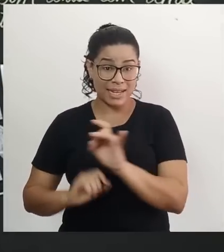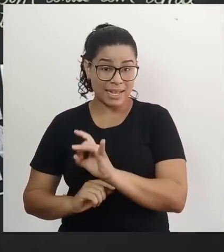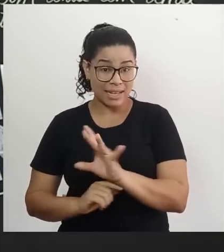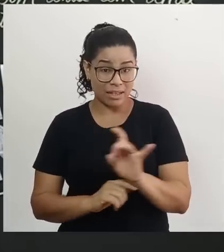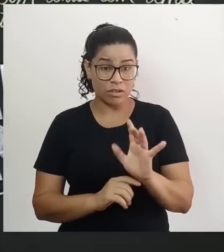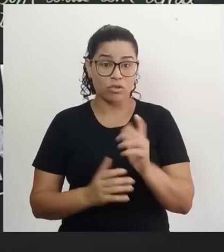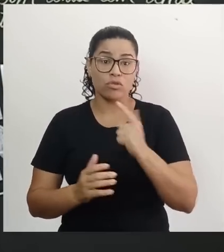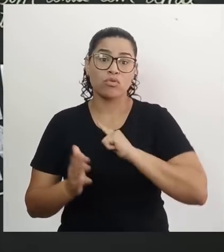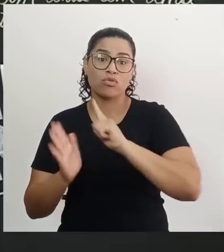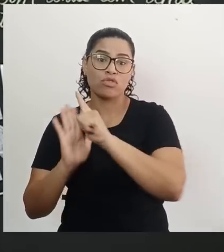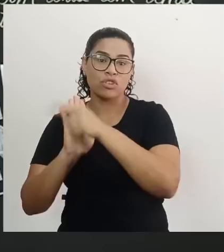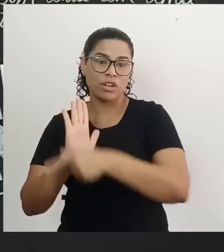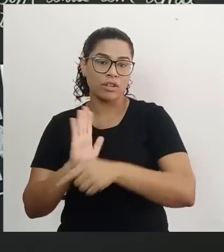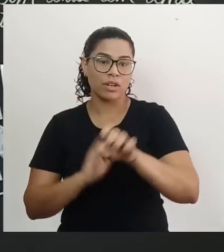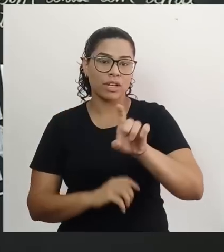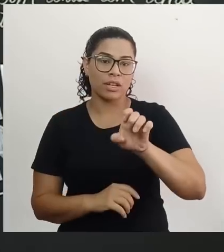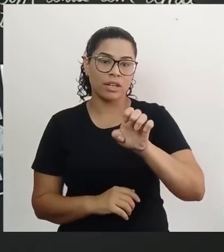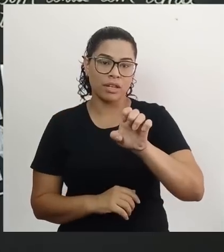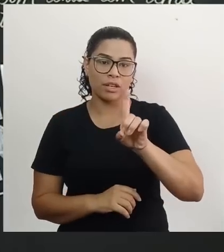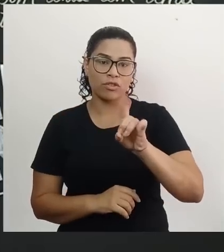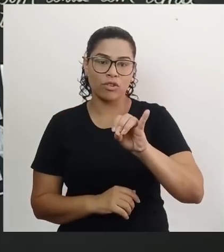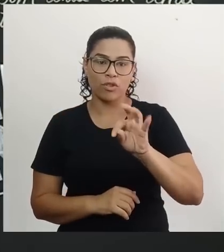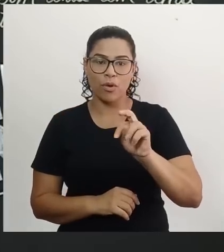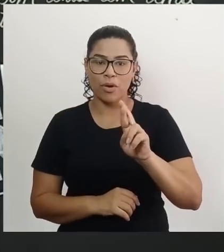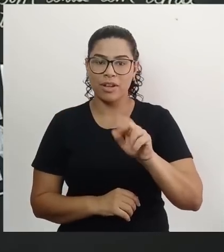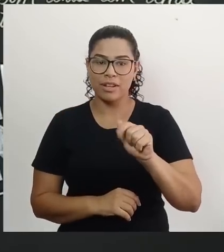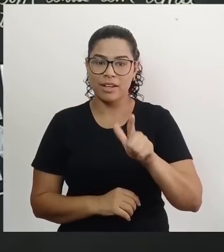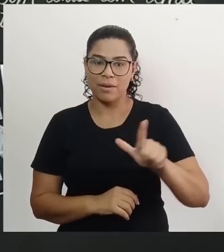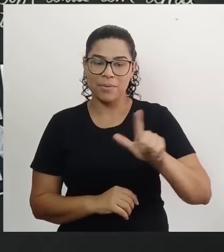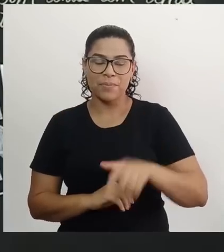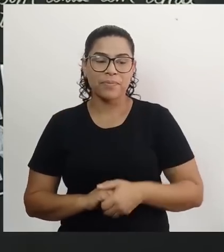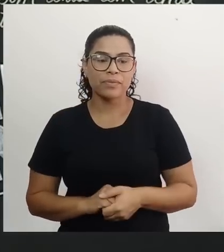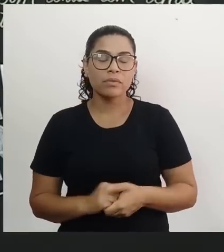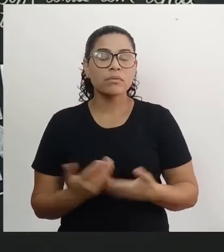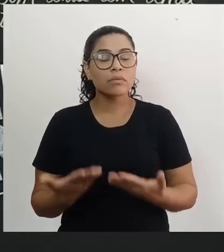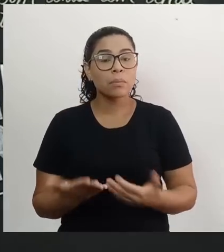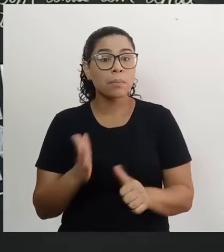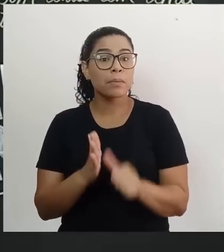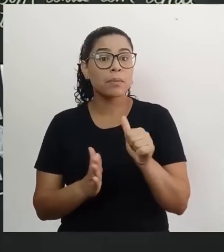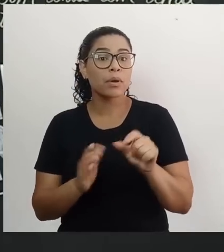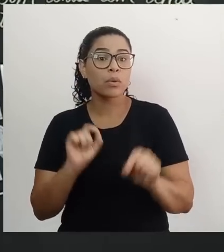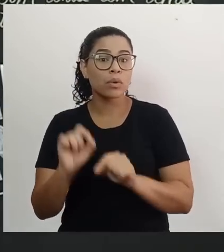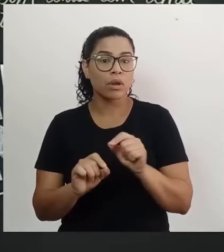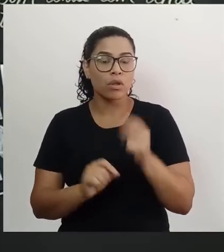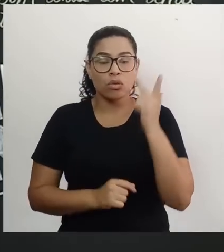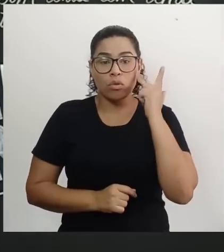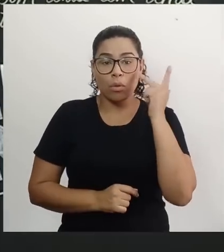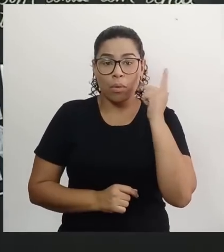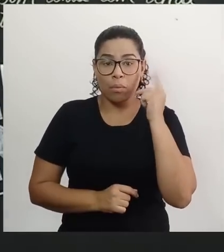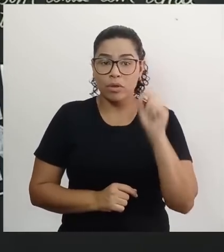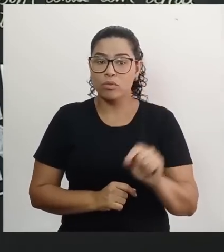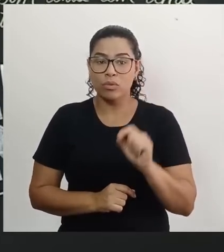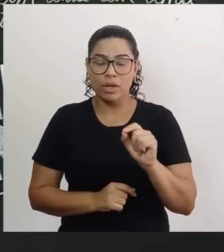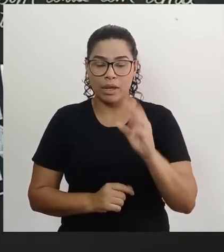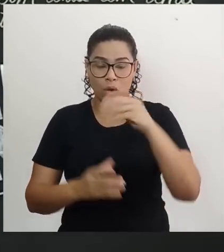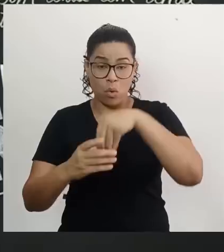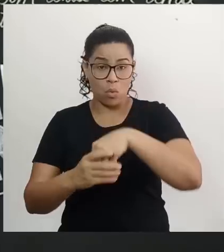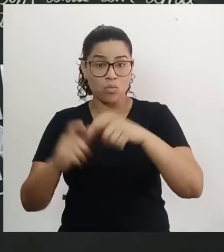propriedades de um gênero como o editorial. Primeiro, o editorial geralmente ele vai ser publicado